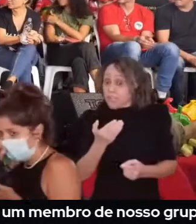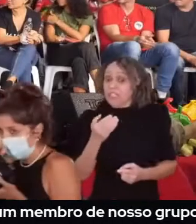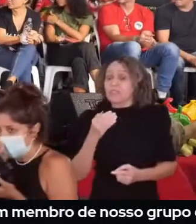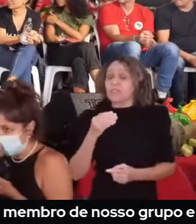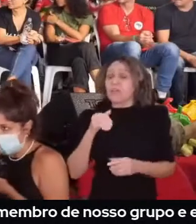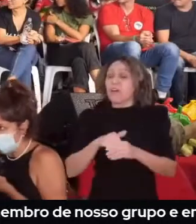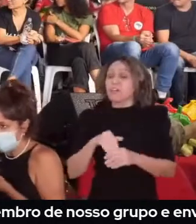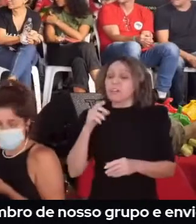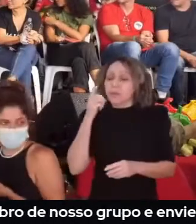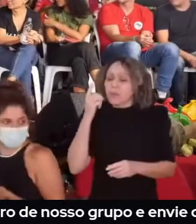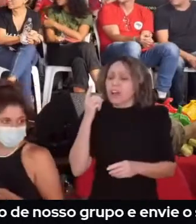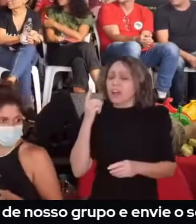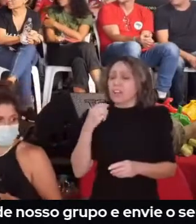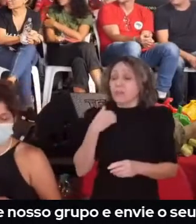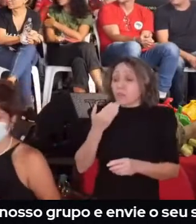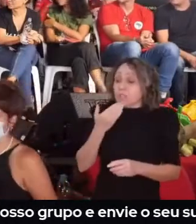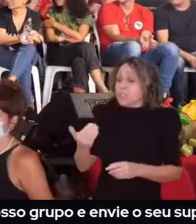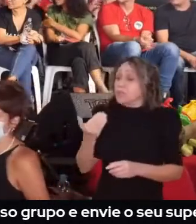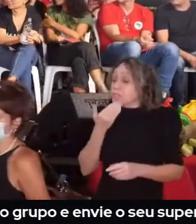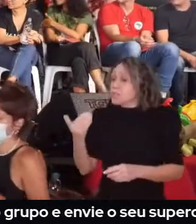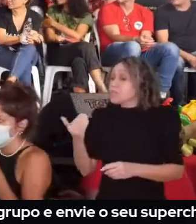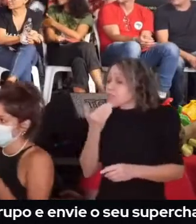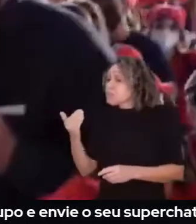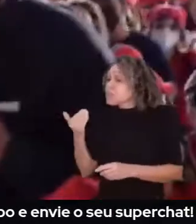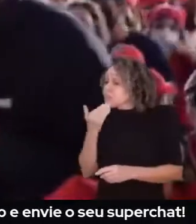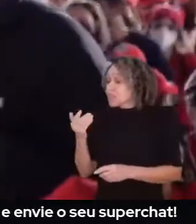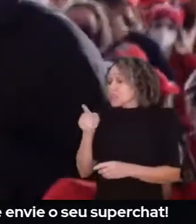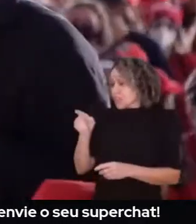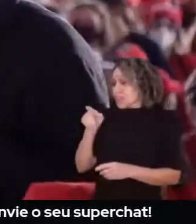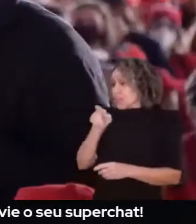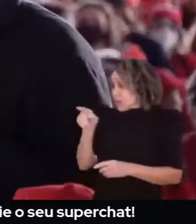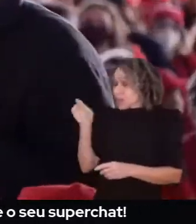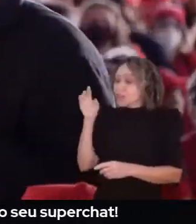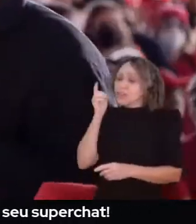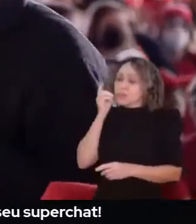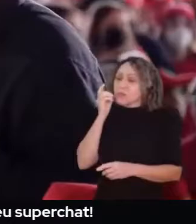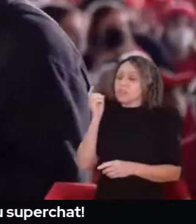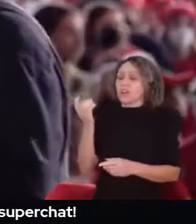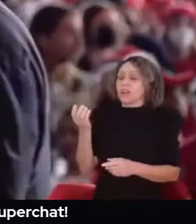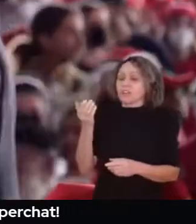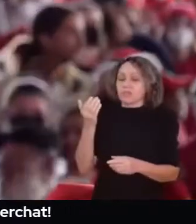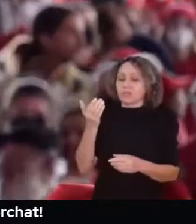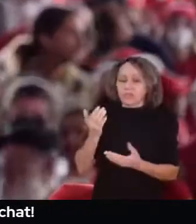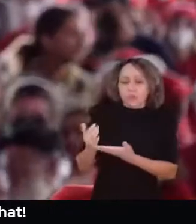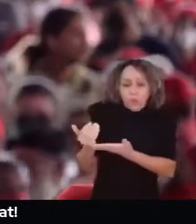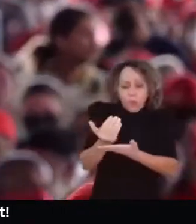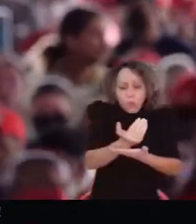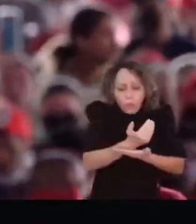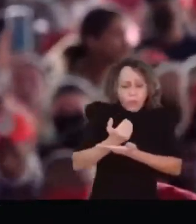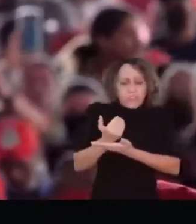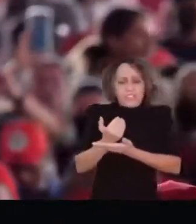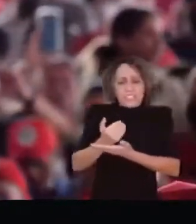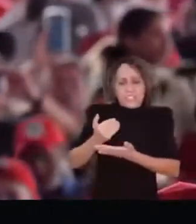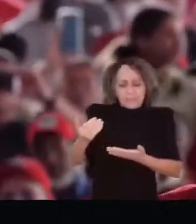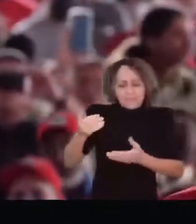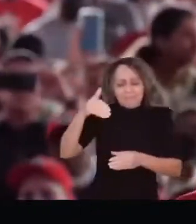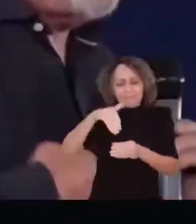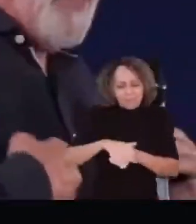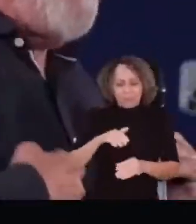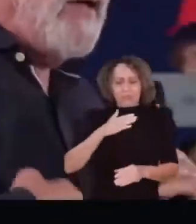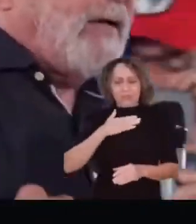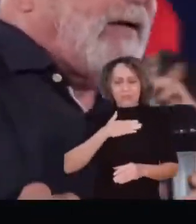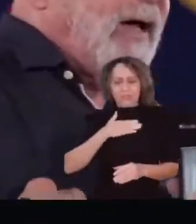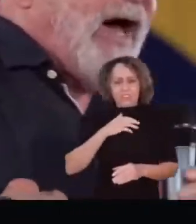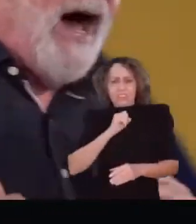de deputados bons. Porque senão a gente não consegue aprovar, a gente não consegue fazer as coisas. E vocês